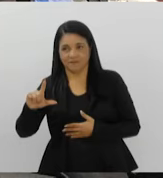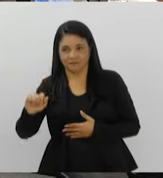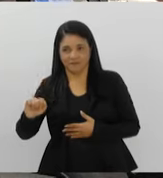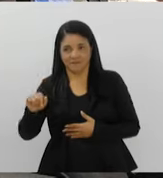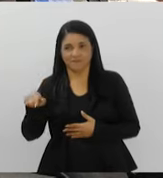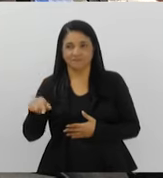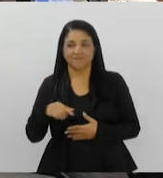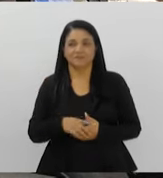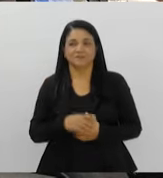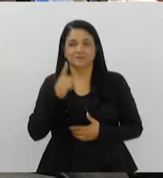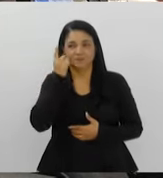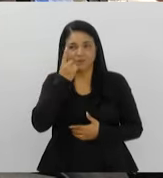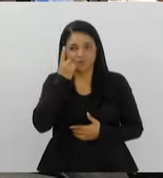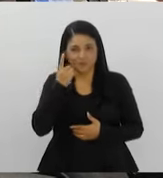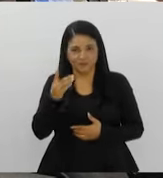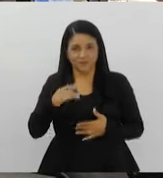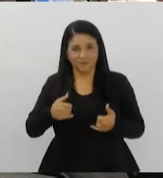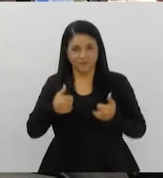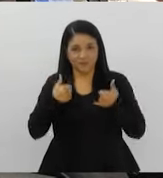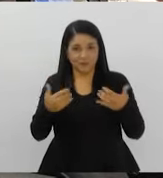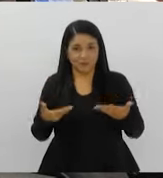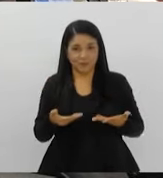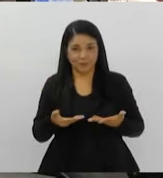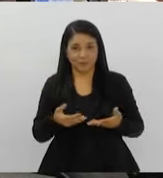Está comigo.